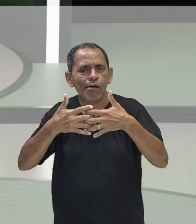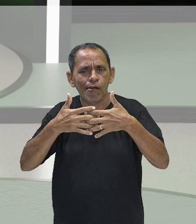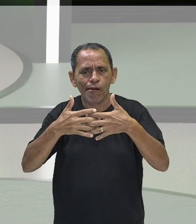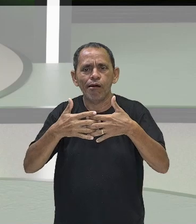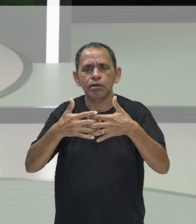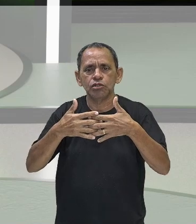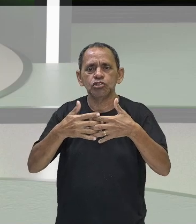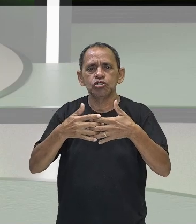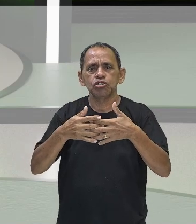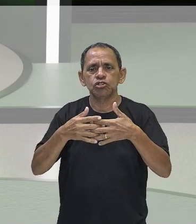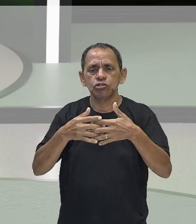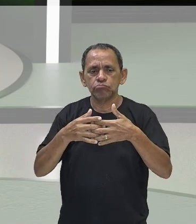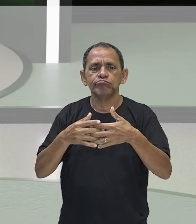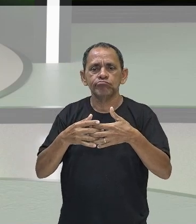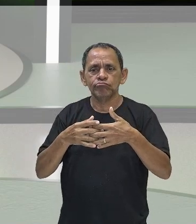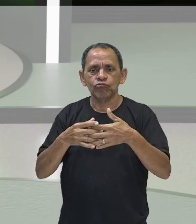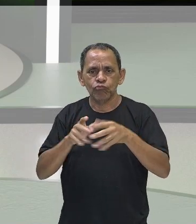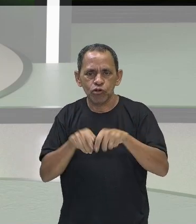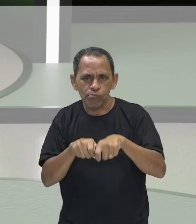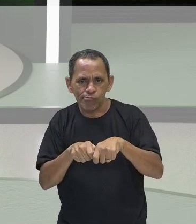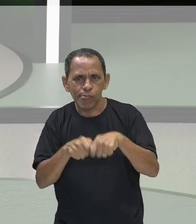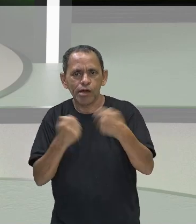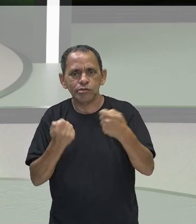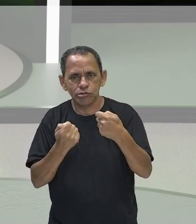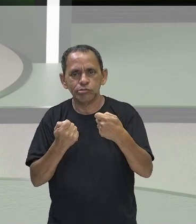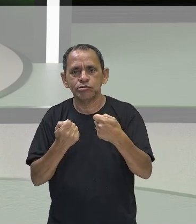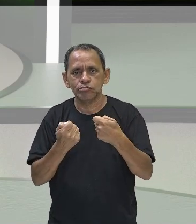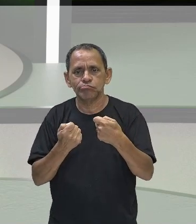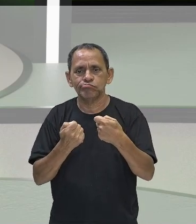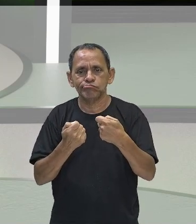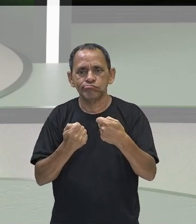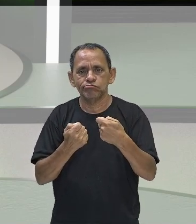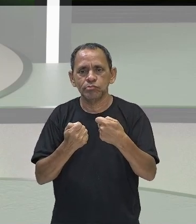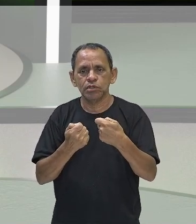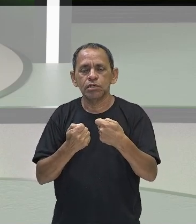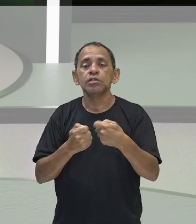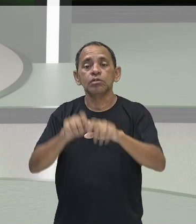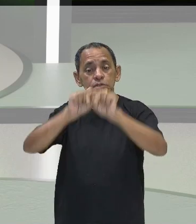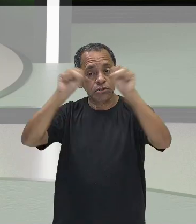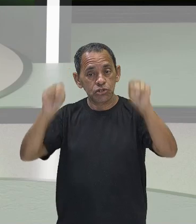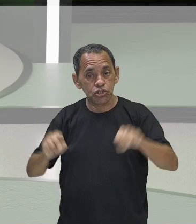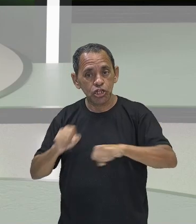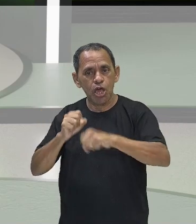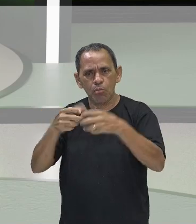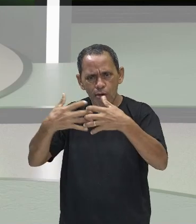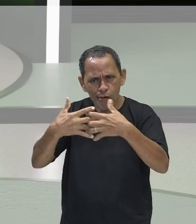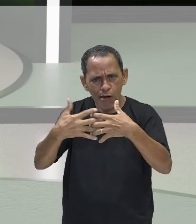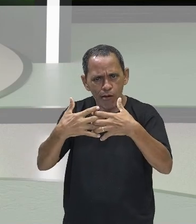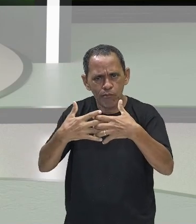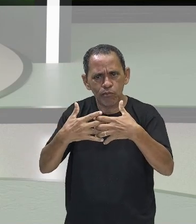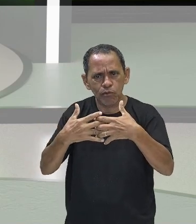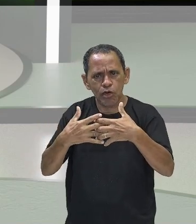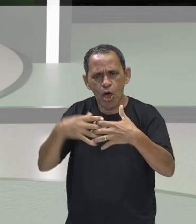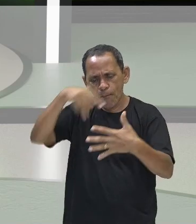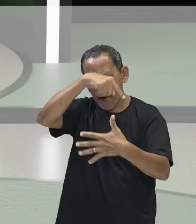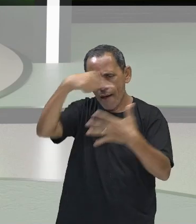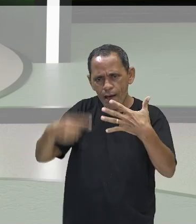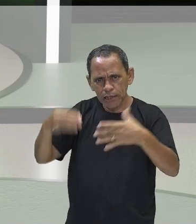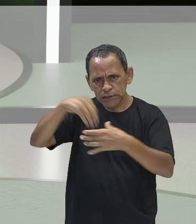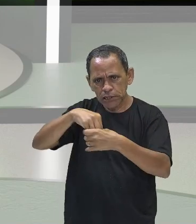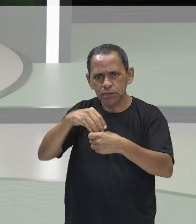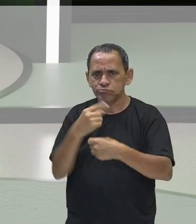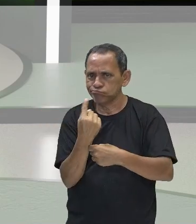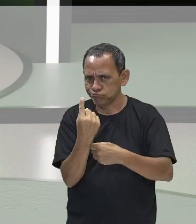foram atingidos. Então, esse sistema de capilares, que é um dos componentes do vaso sanguíneo, ele